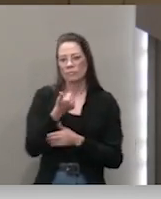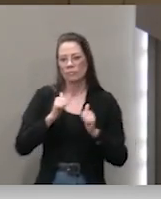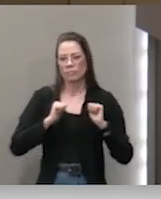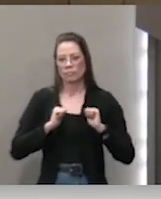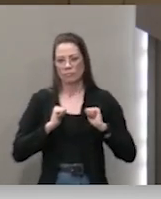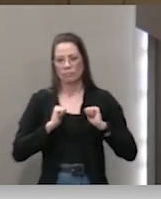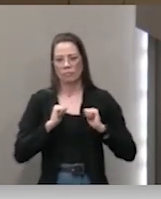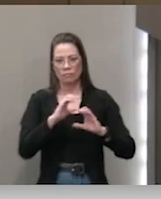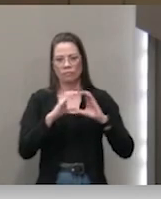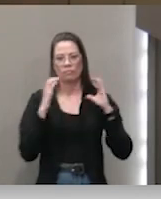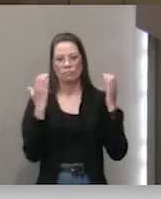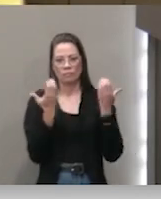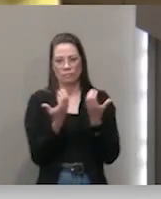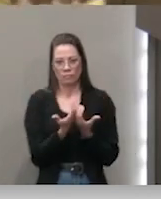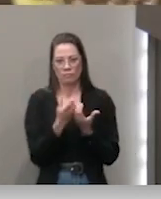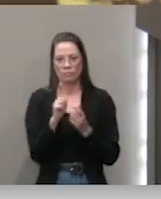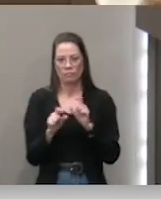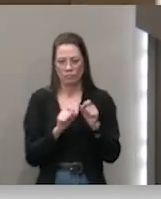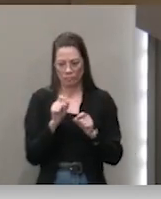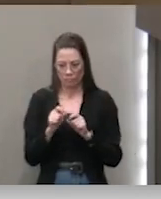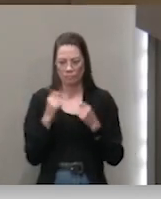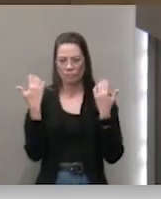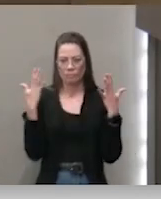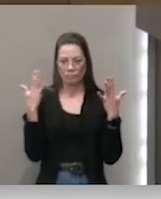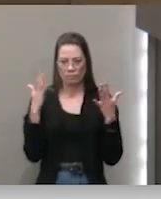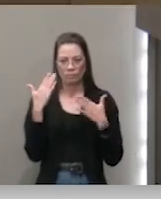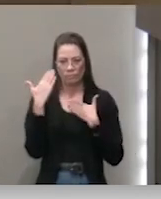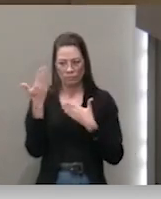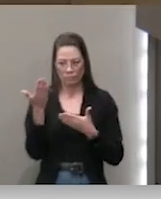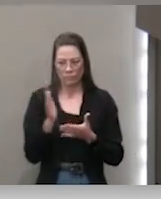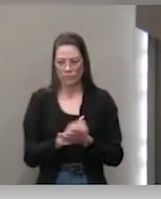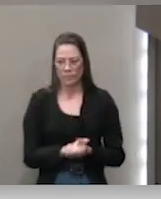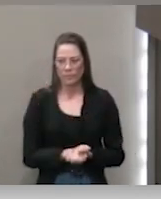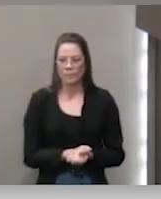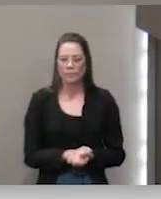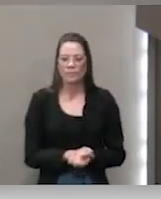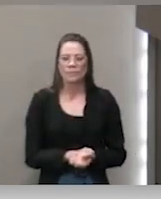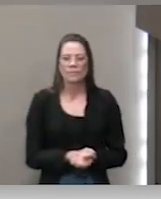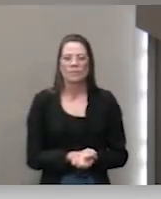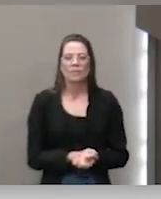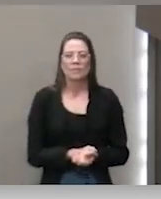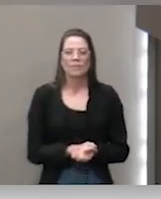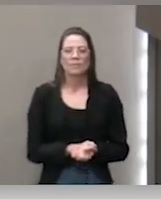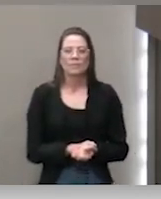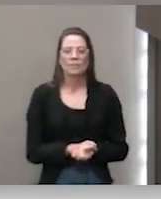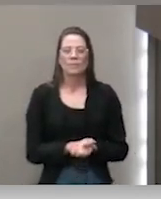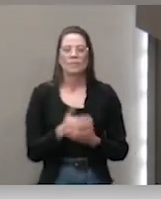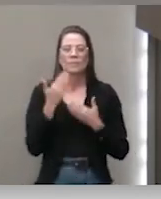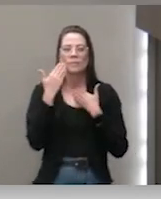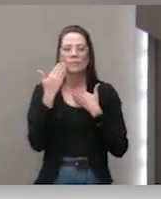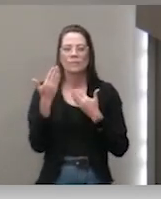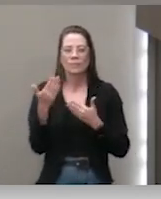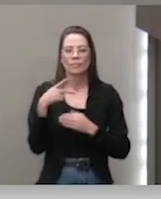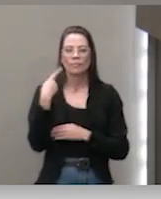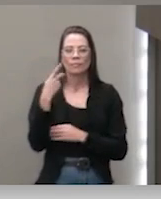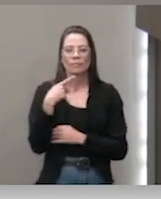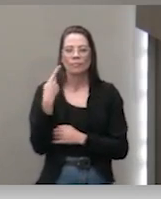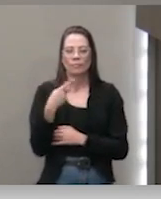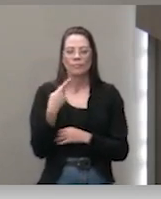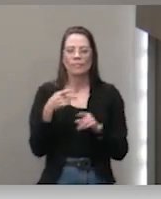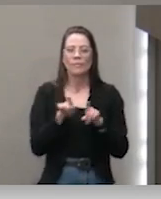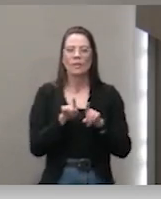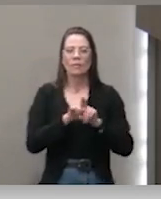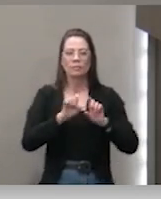da nossa comunidade, que é de lá que vem o nosso alimento. Parabéns, Isso. obrigado Vereador Renato, pela homenagem. Muito obrigado, vereador Renato Checker, reforçando,